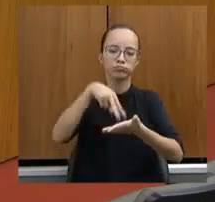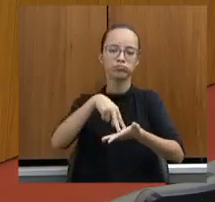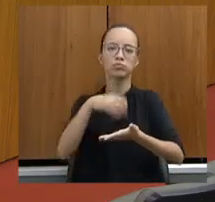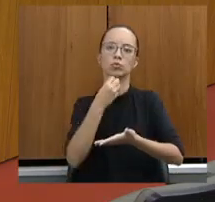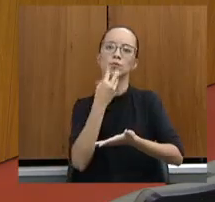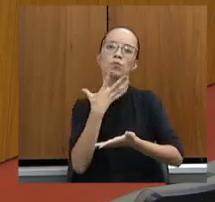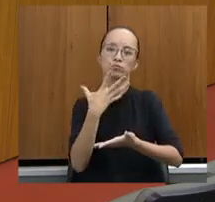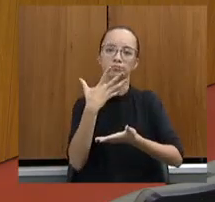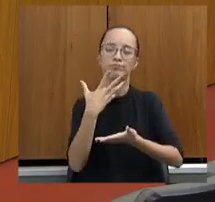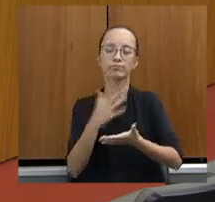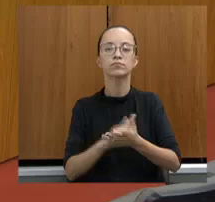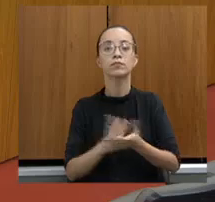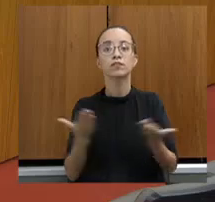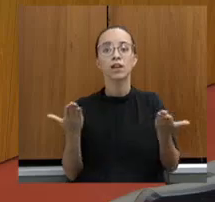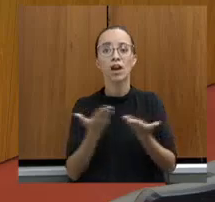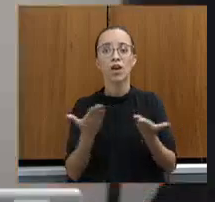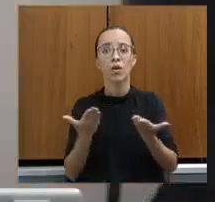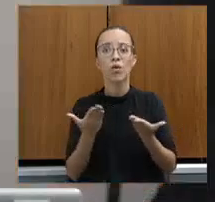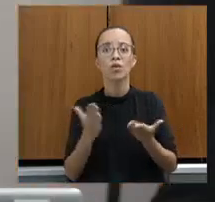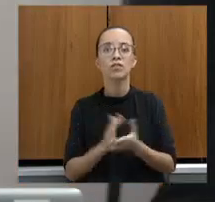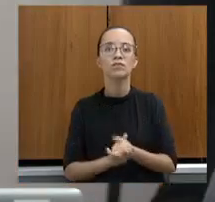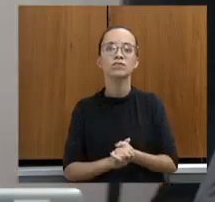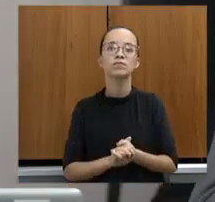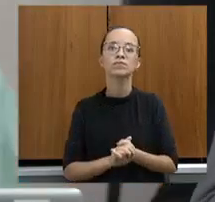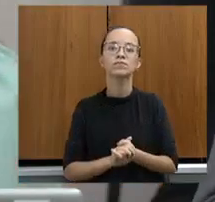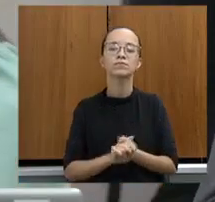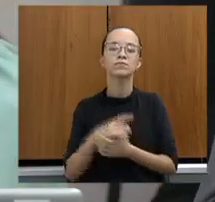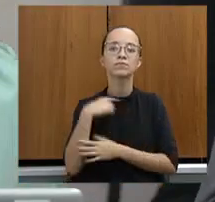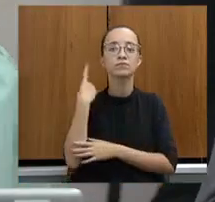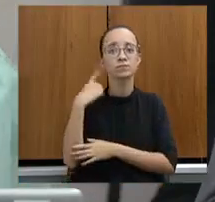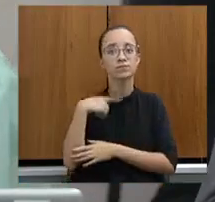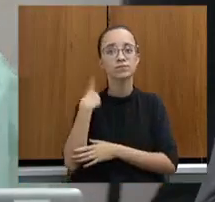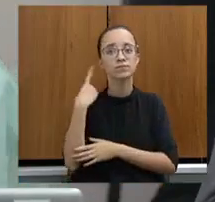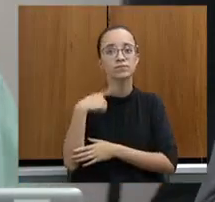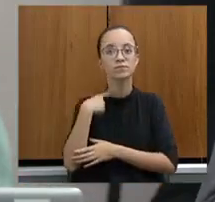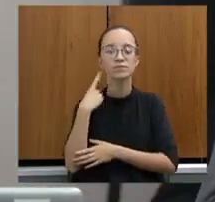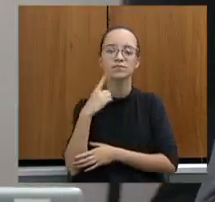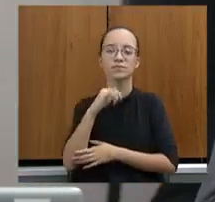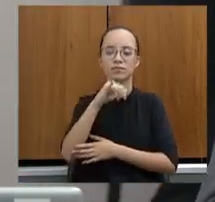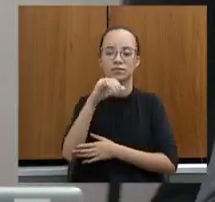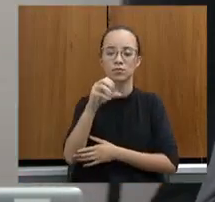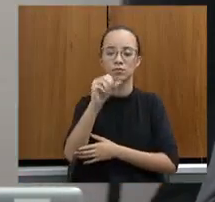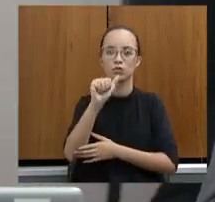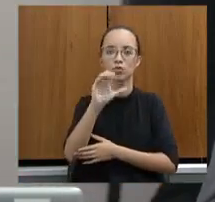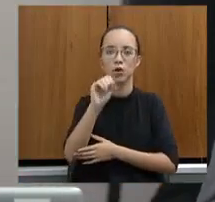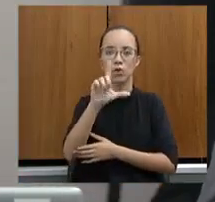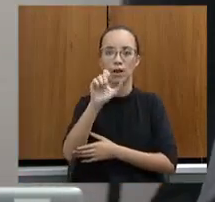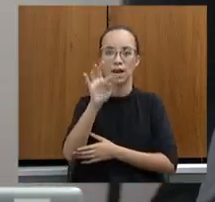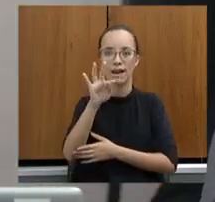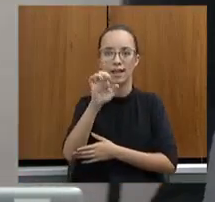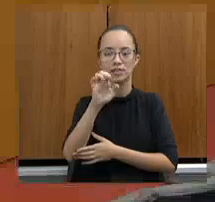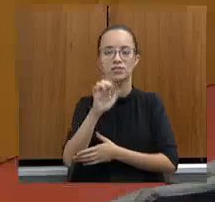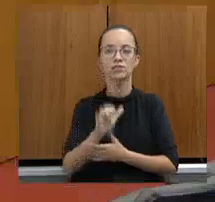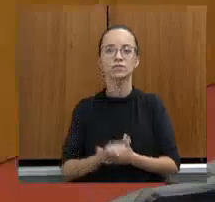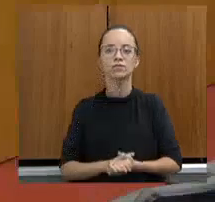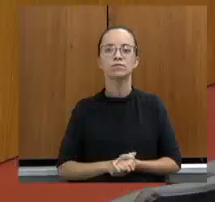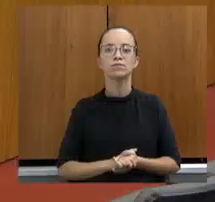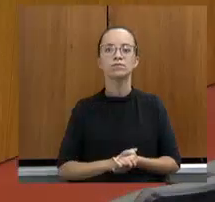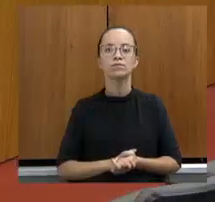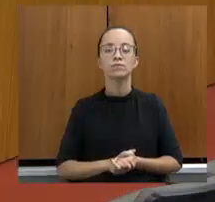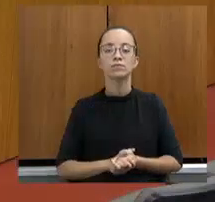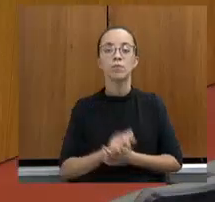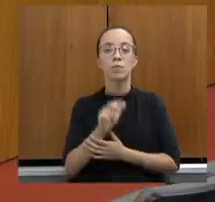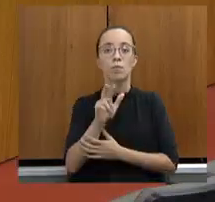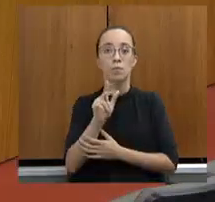colocações nós agora vamos passar para o deputado João Leite Ui meu